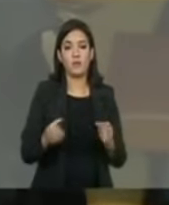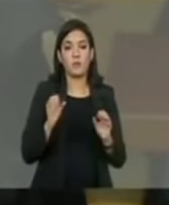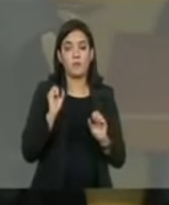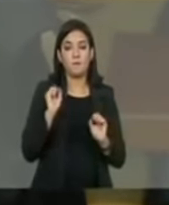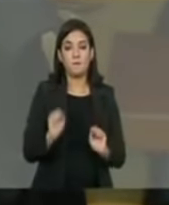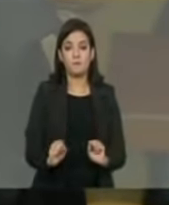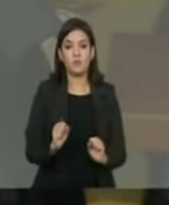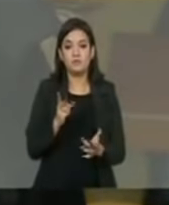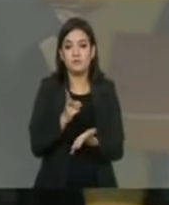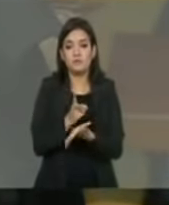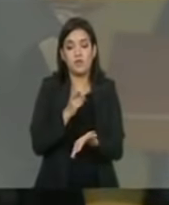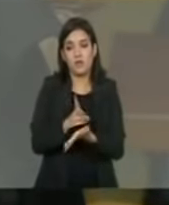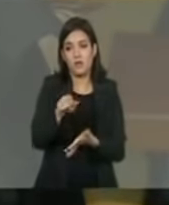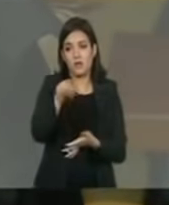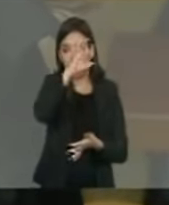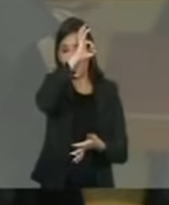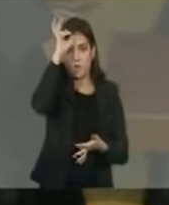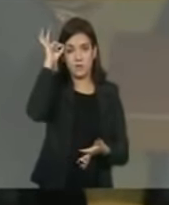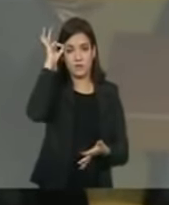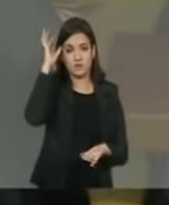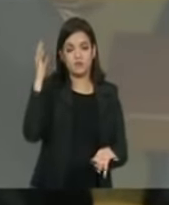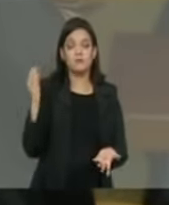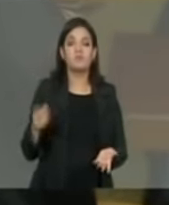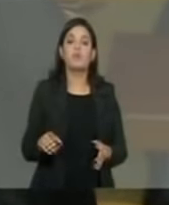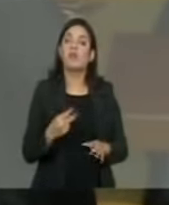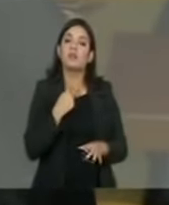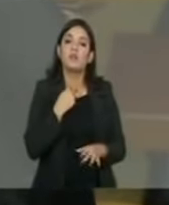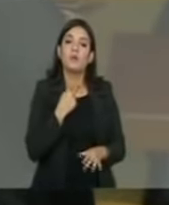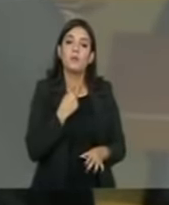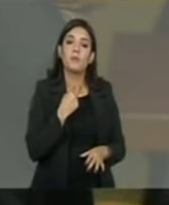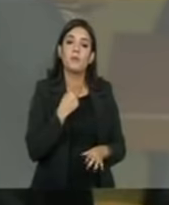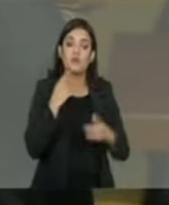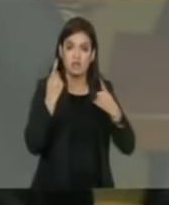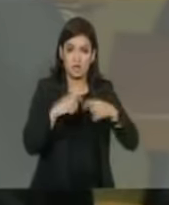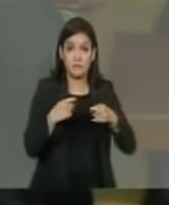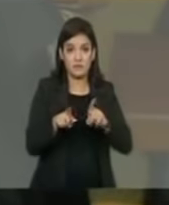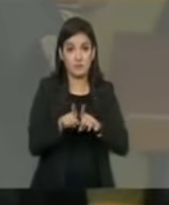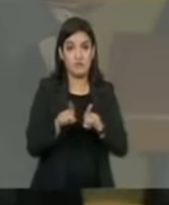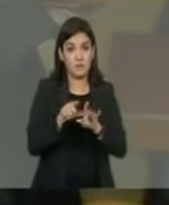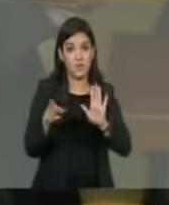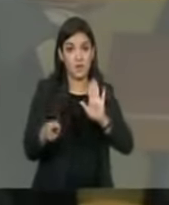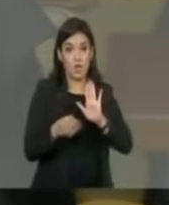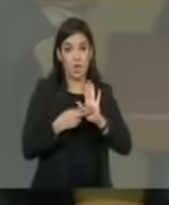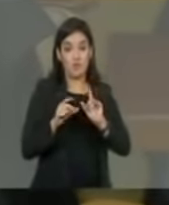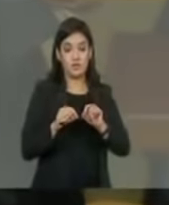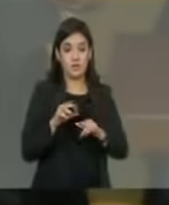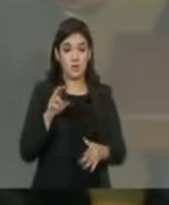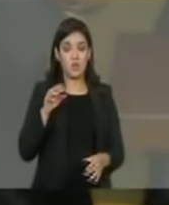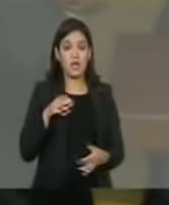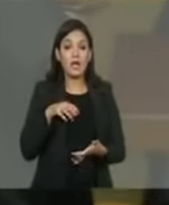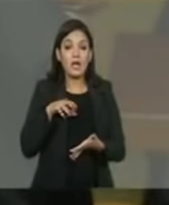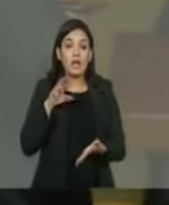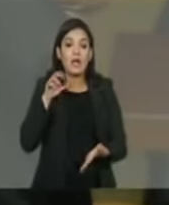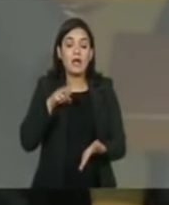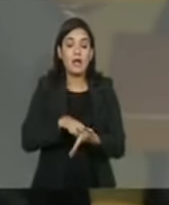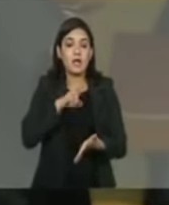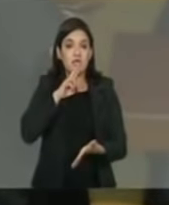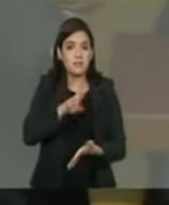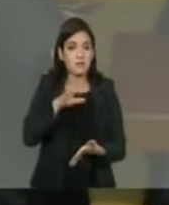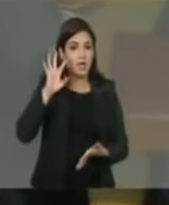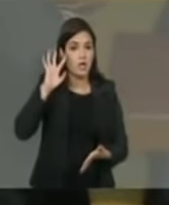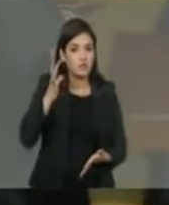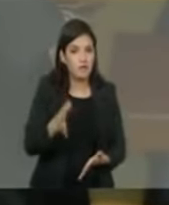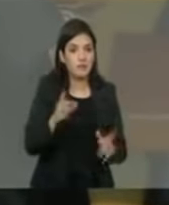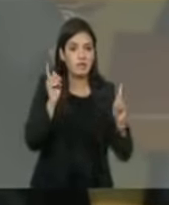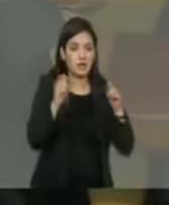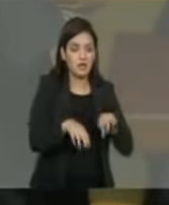sr agências asmus não se pode desconhecer portanto quanto a sentença ainda recorrível que se